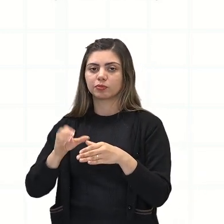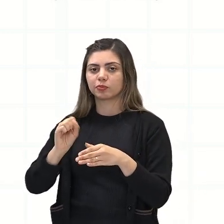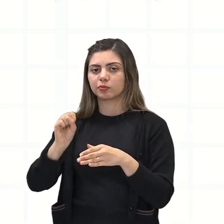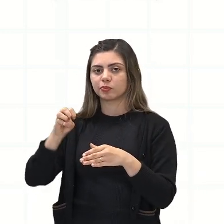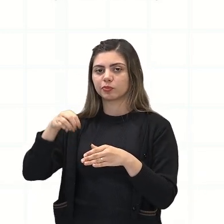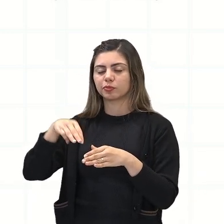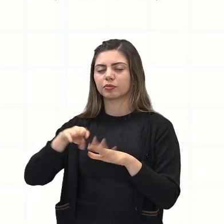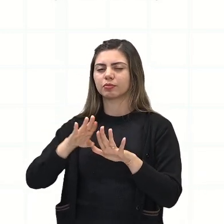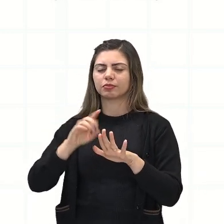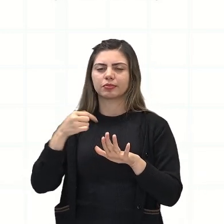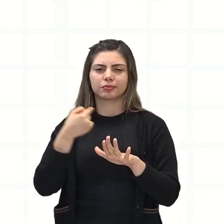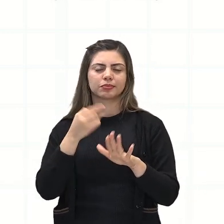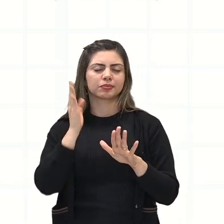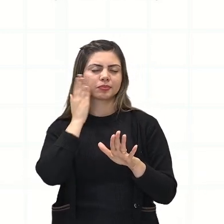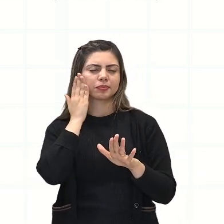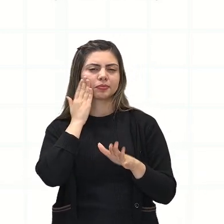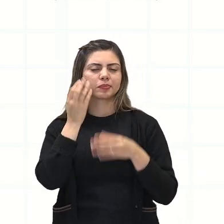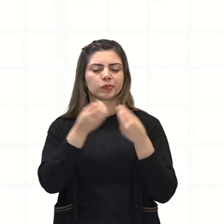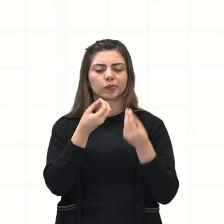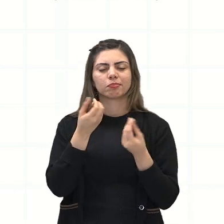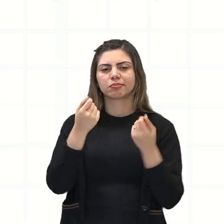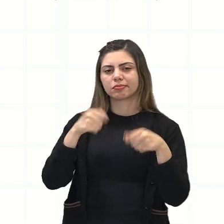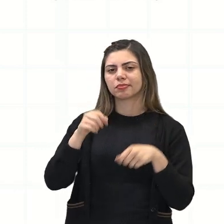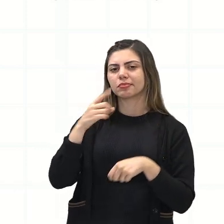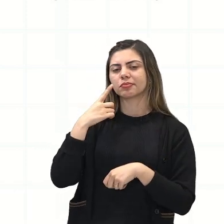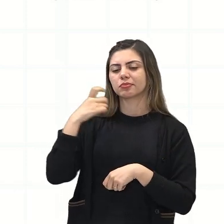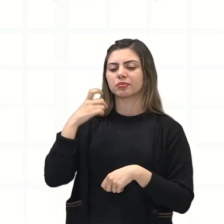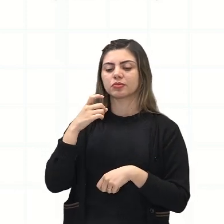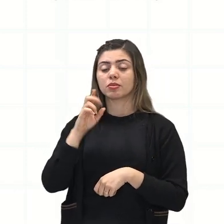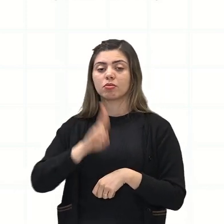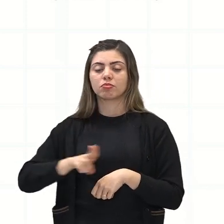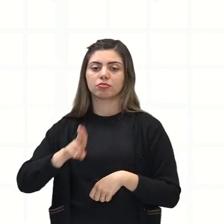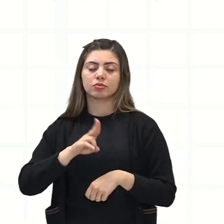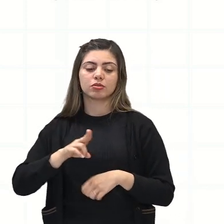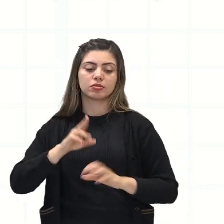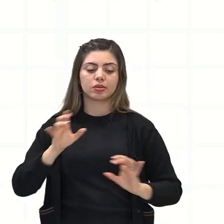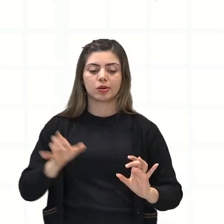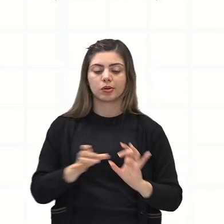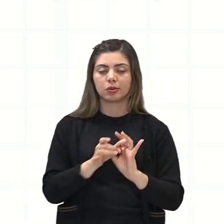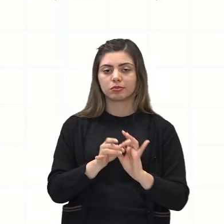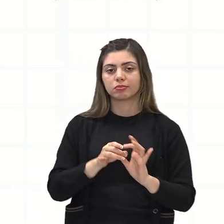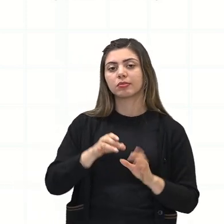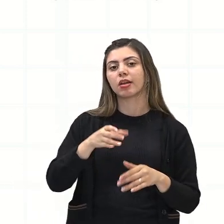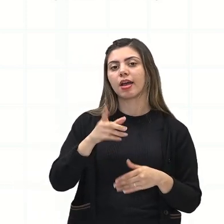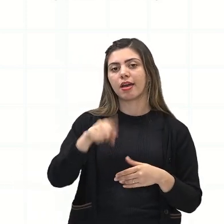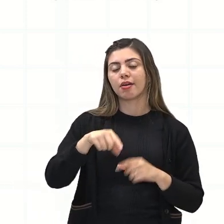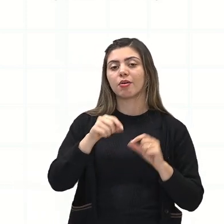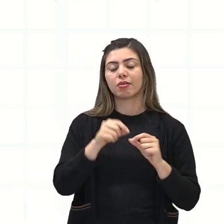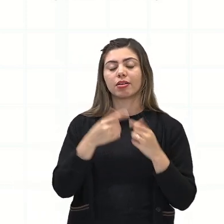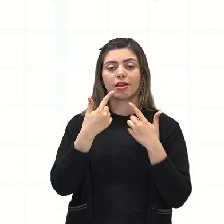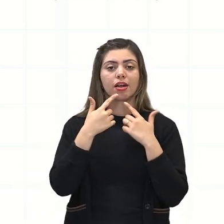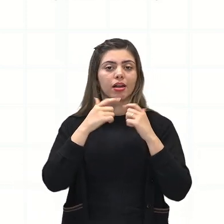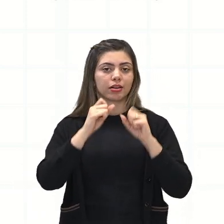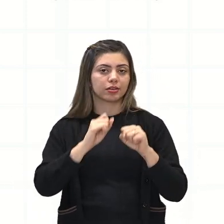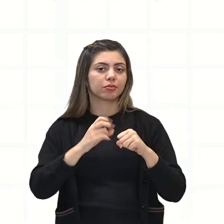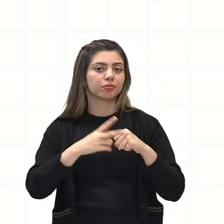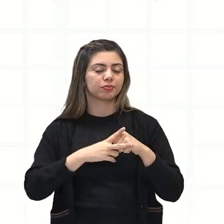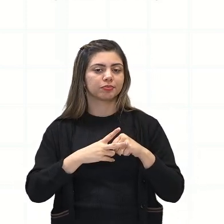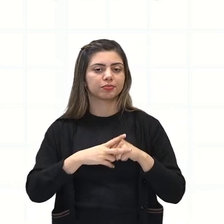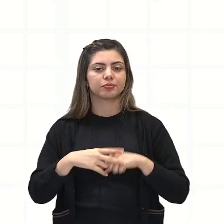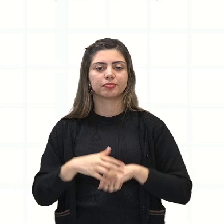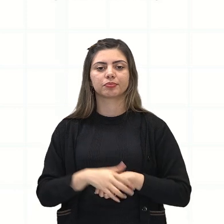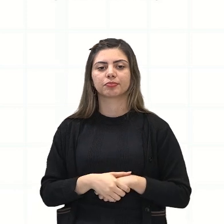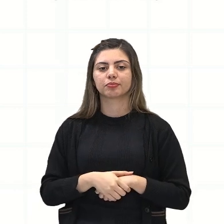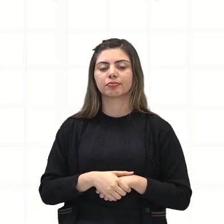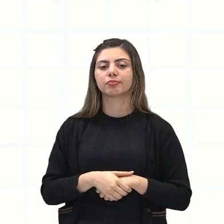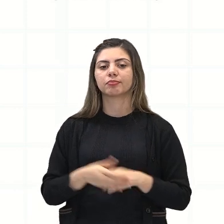um pouquinho de como o som pode ser utilizado juntamente com a linguagem verbal. Na